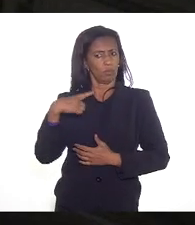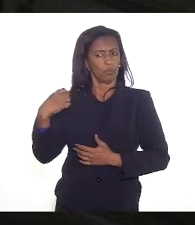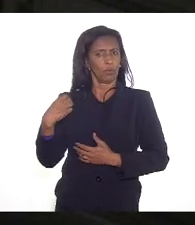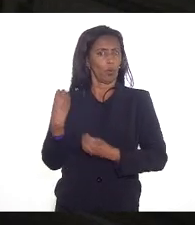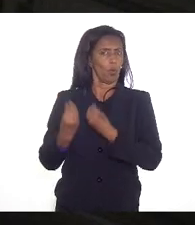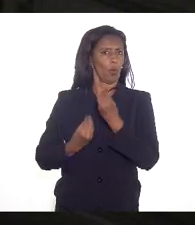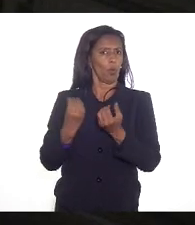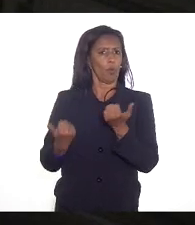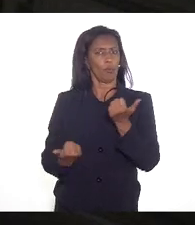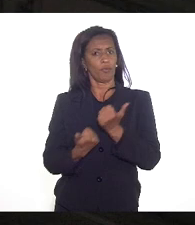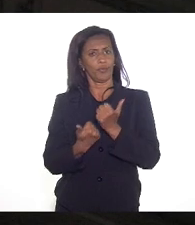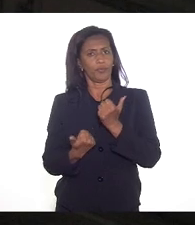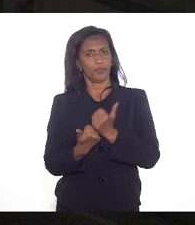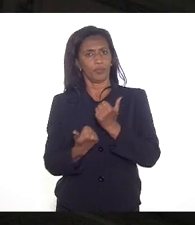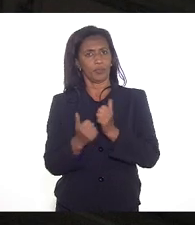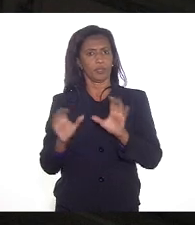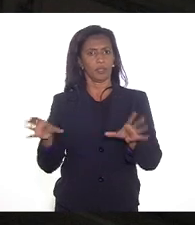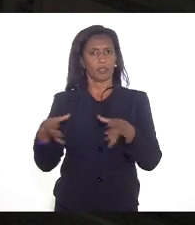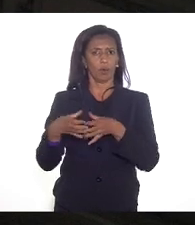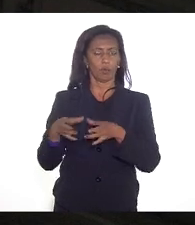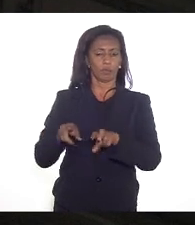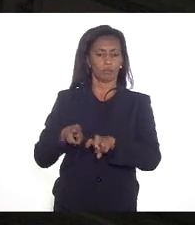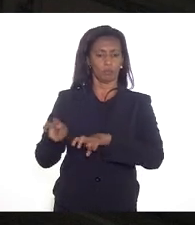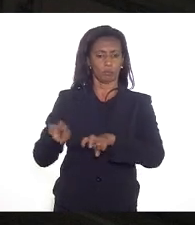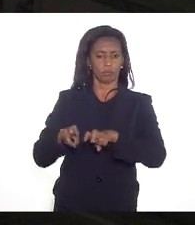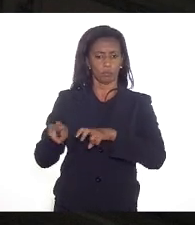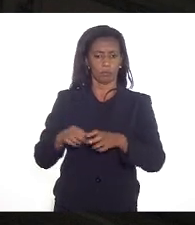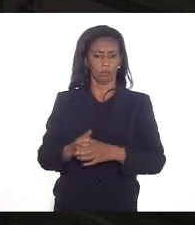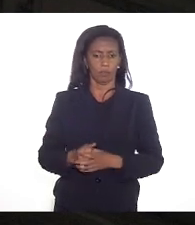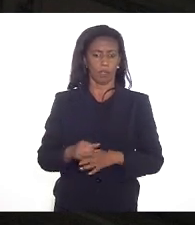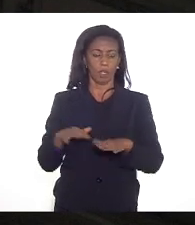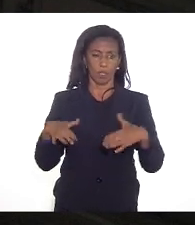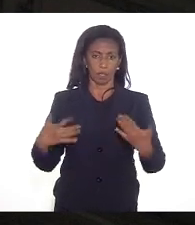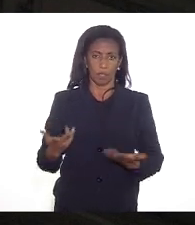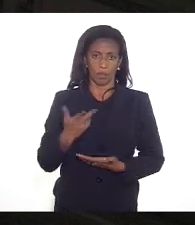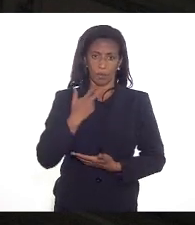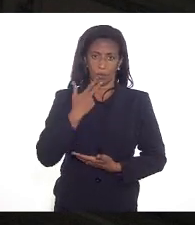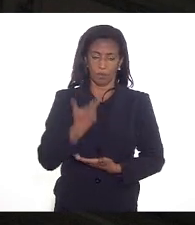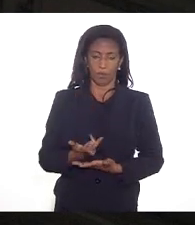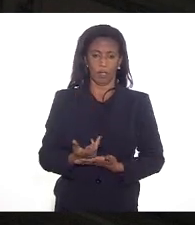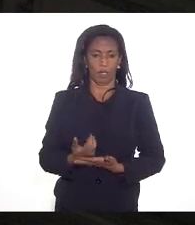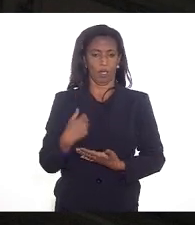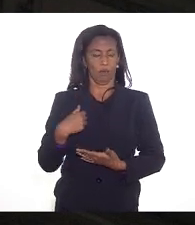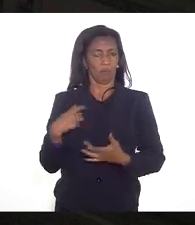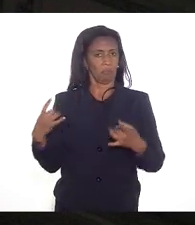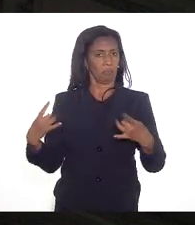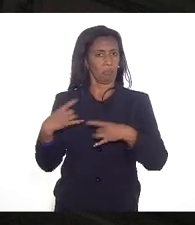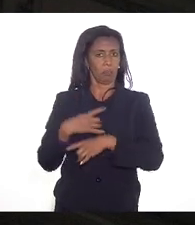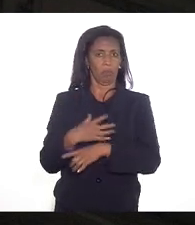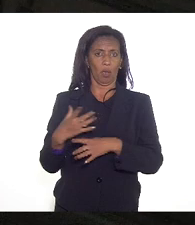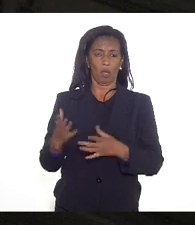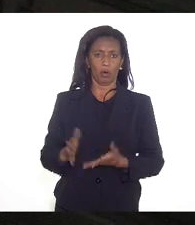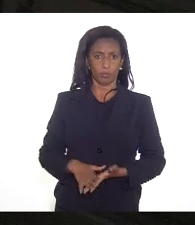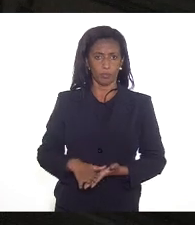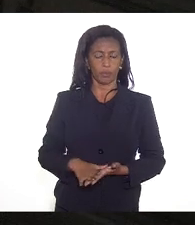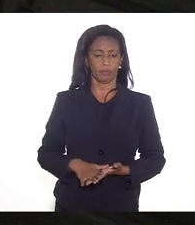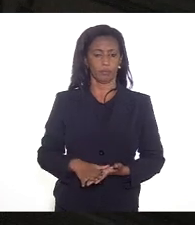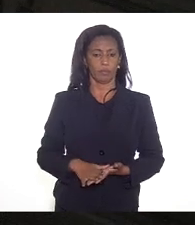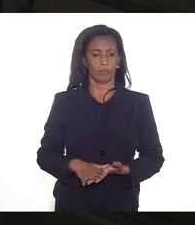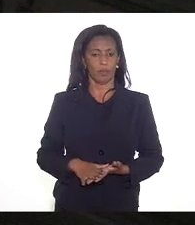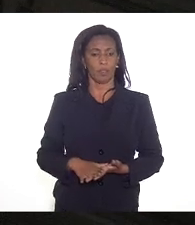como vice-presidente da comissão de transporte então quero dizer que me coloca inteiramente à disposição